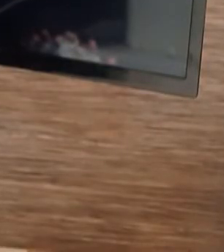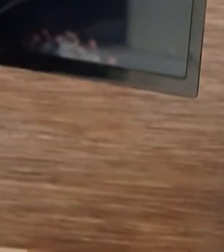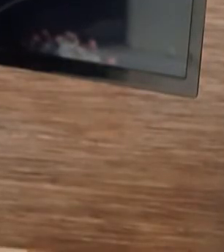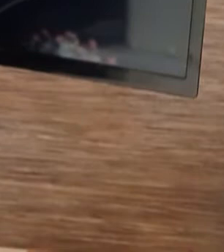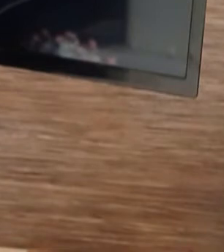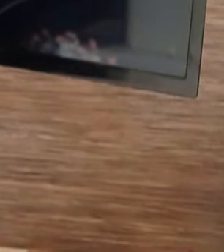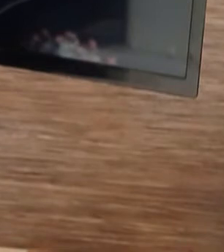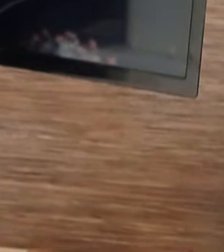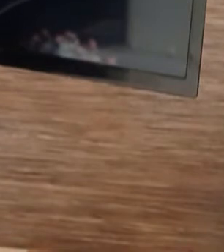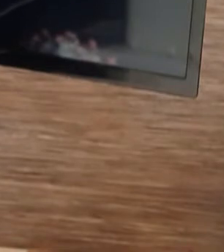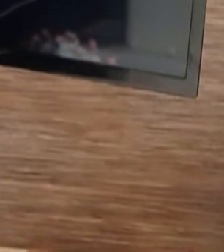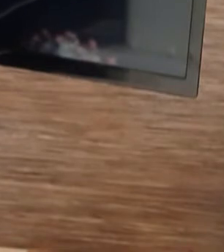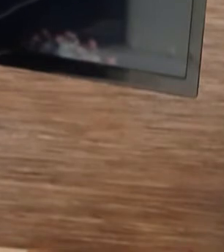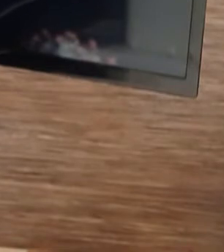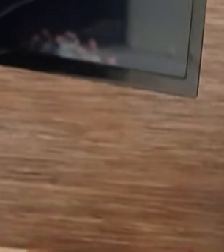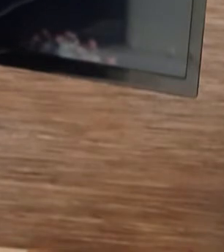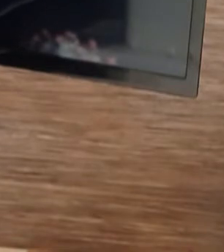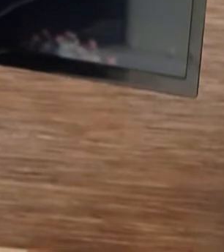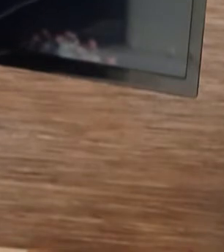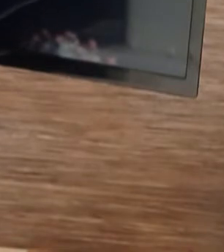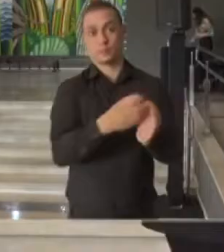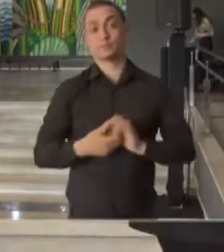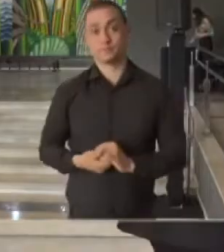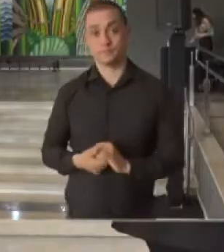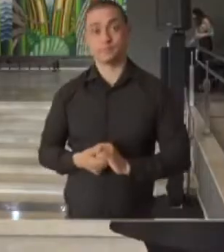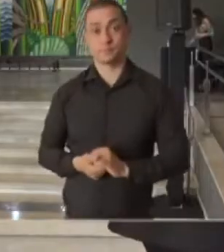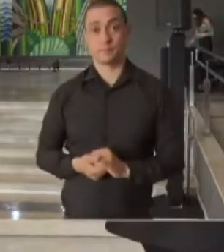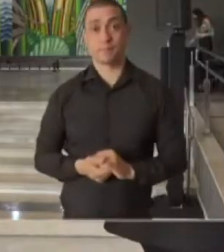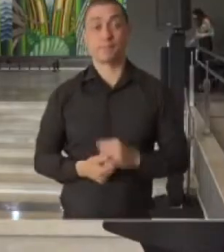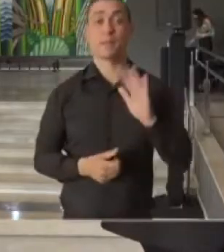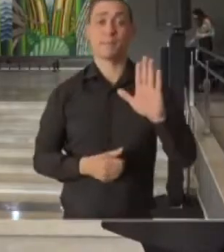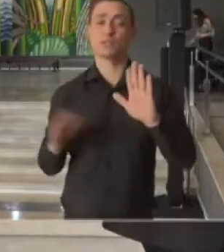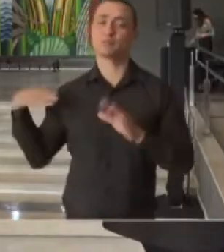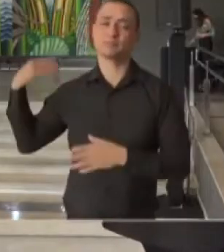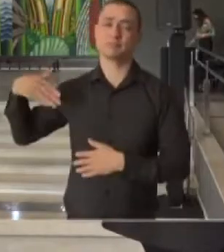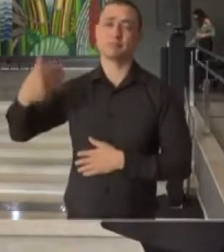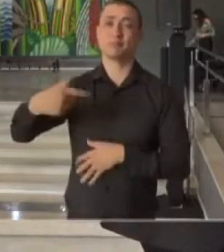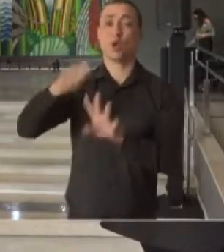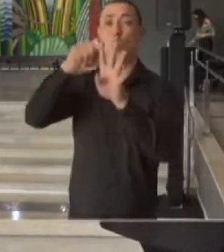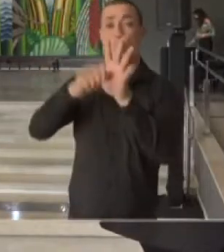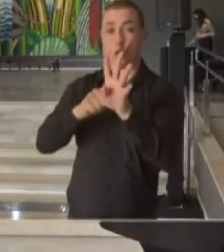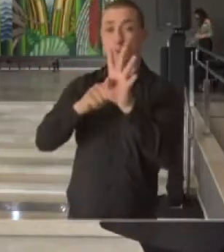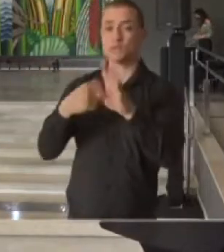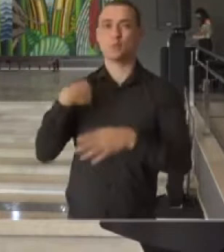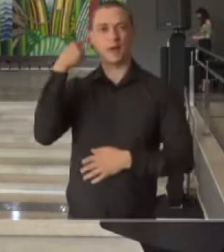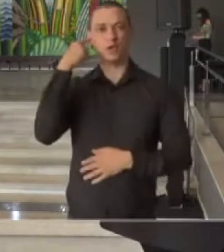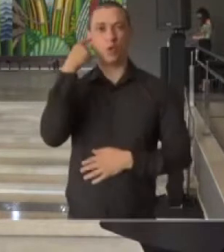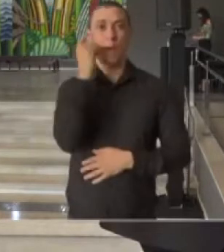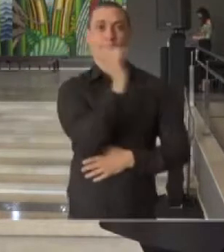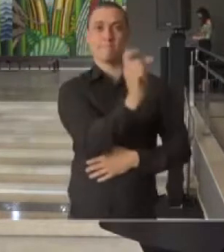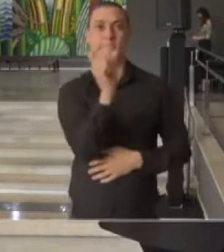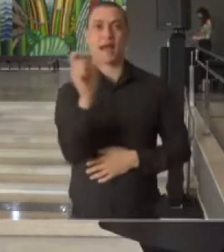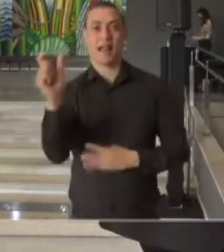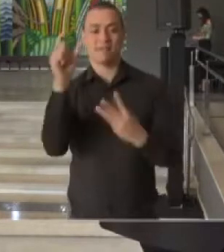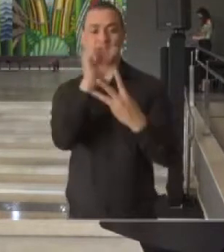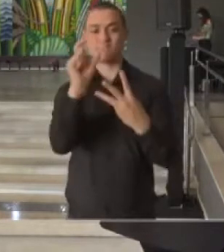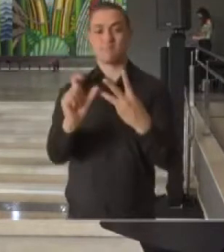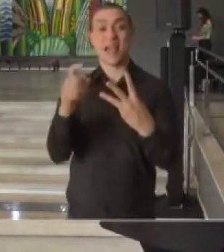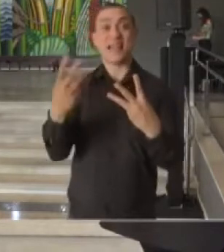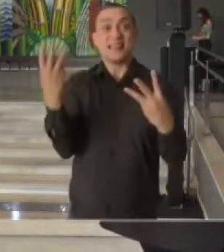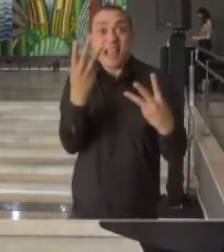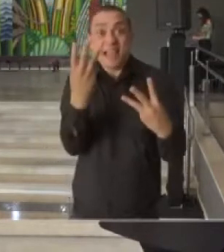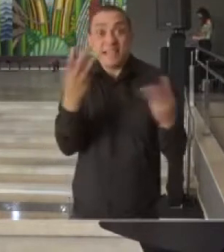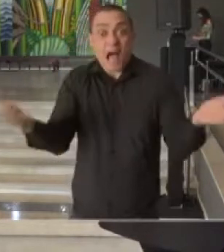coletiva para passar uma mensagem de esperança à população olha só mas depois de quatro meses se eu puder escolher três palavras para o